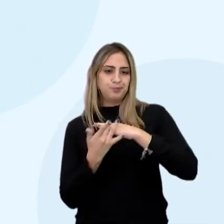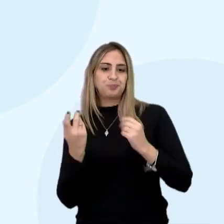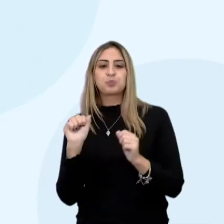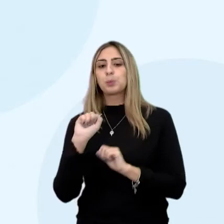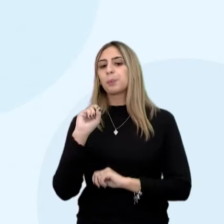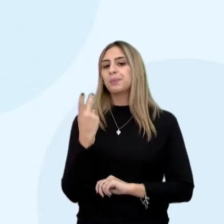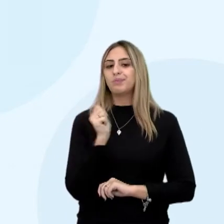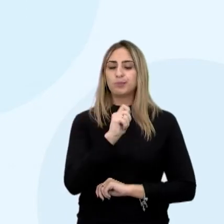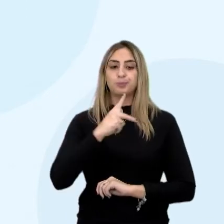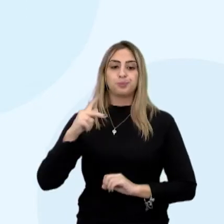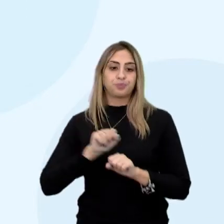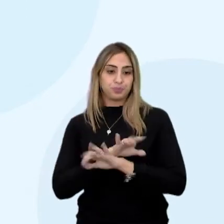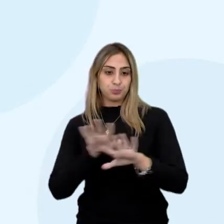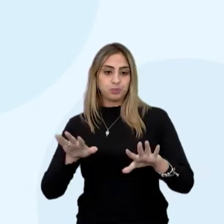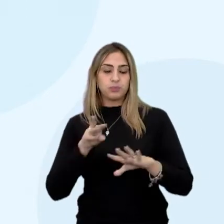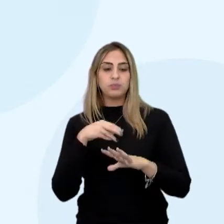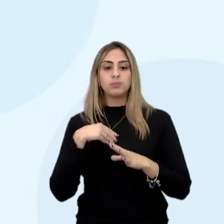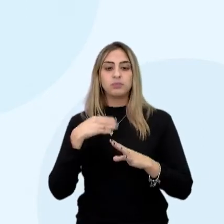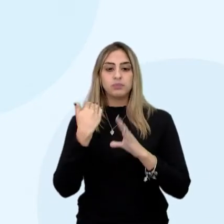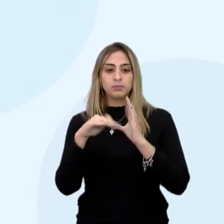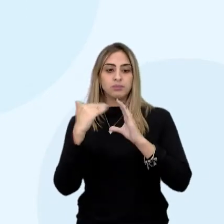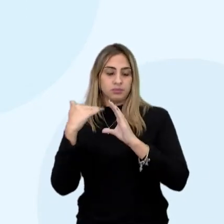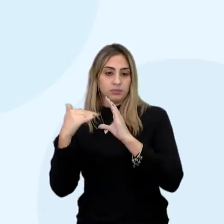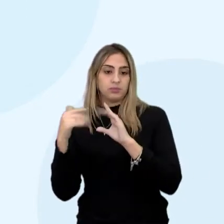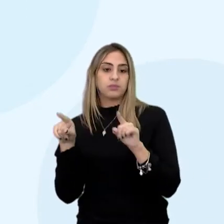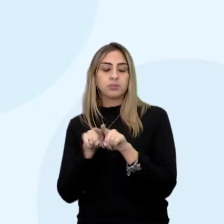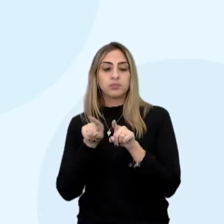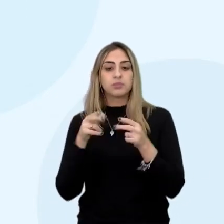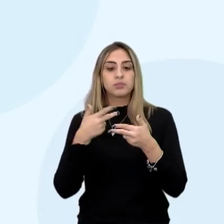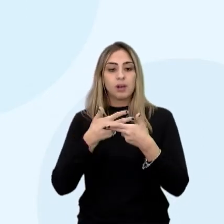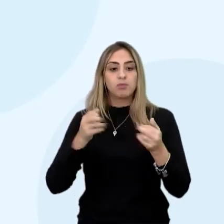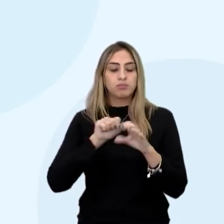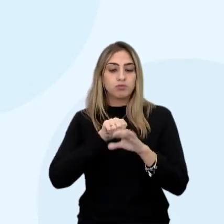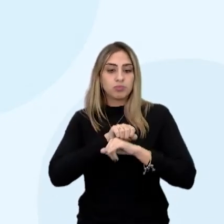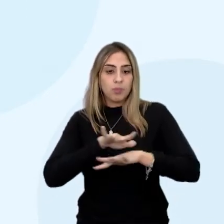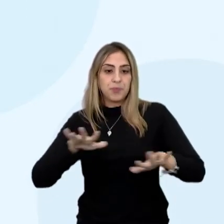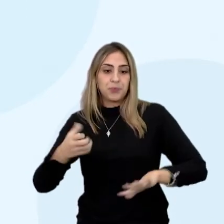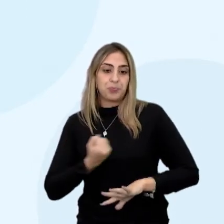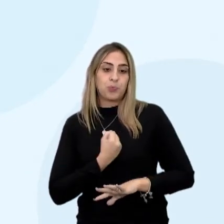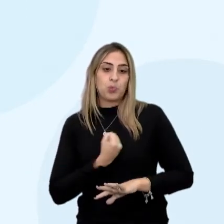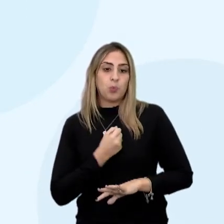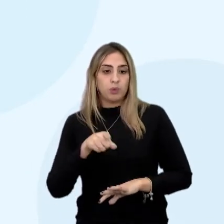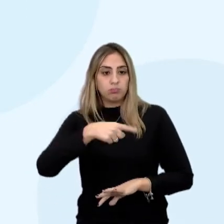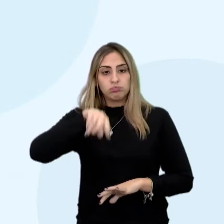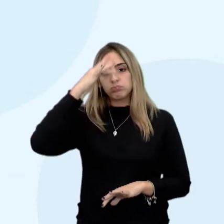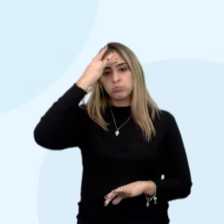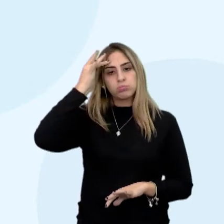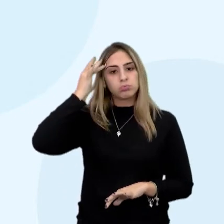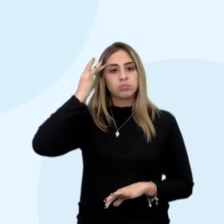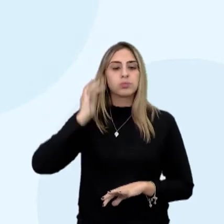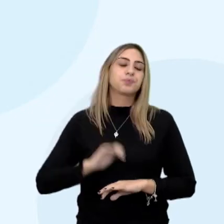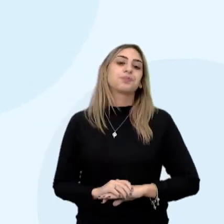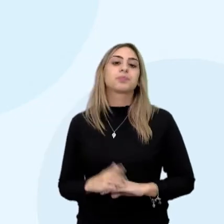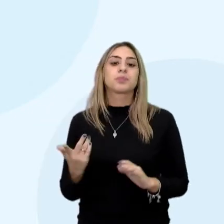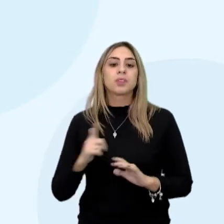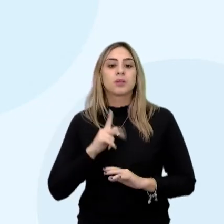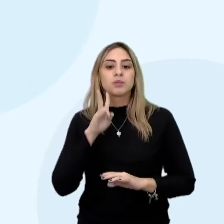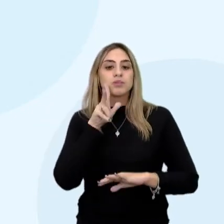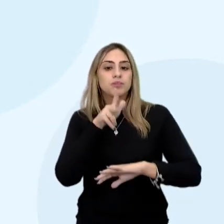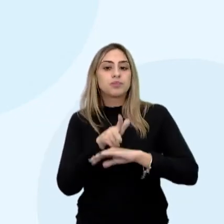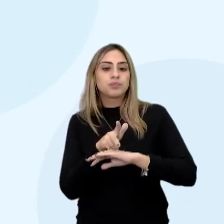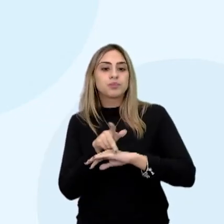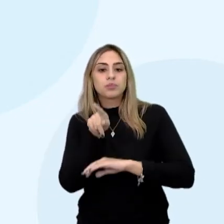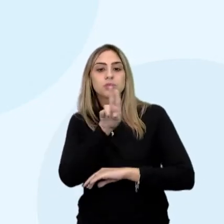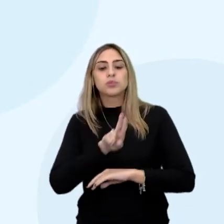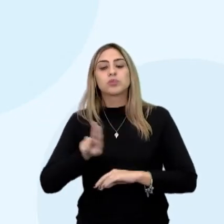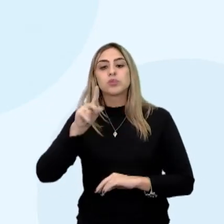de compartilhamento de mensagem. Fazer com que algo seja compartilhado por um grande número de pessoas, né? Nós temos aí um vídeo agora que ilustra